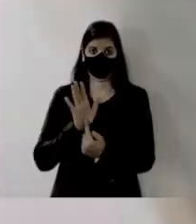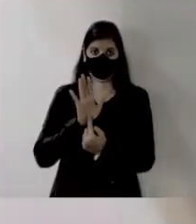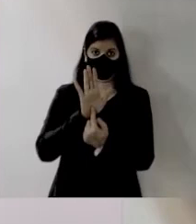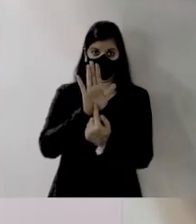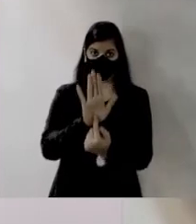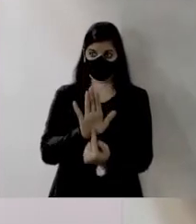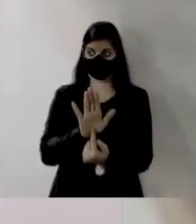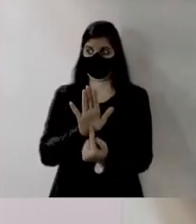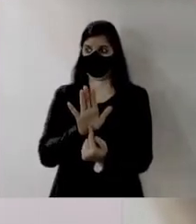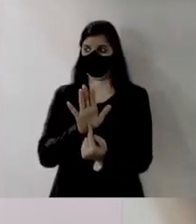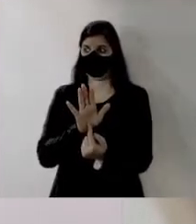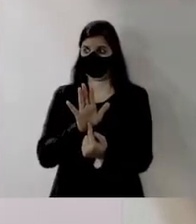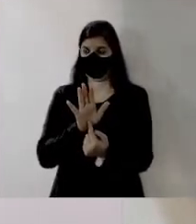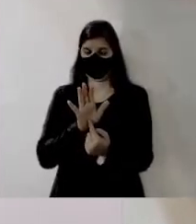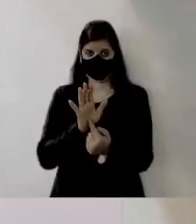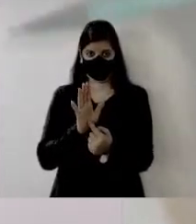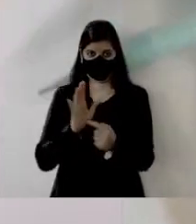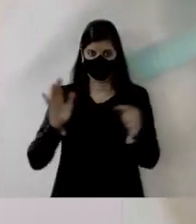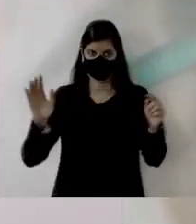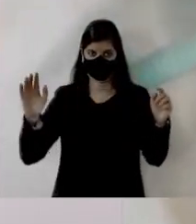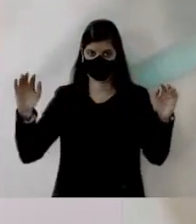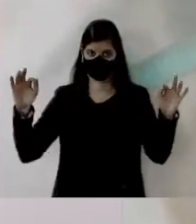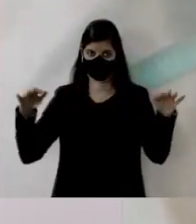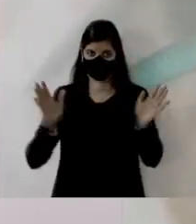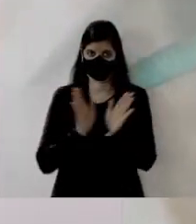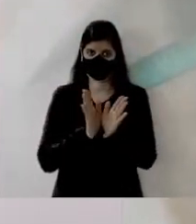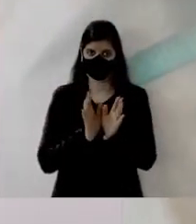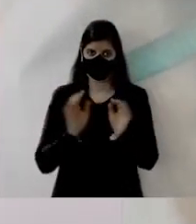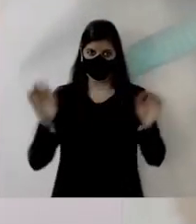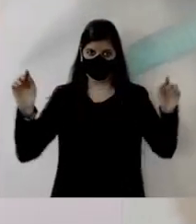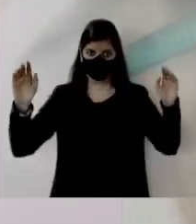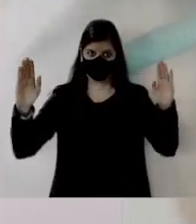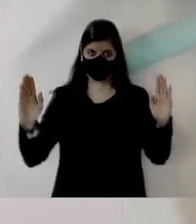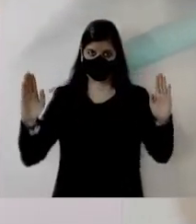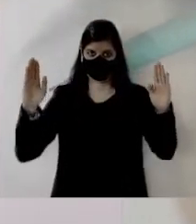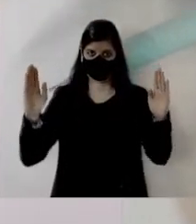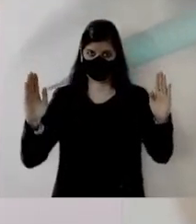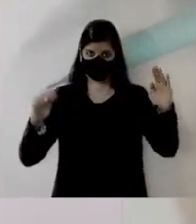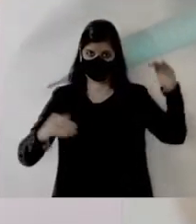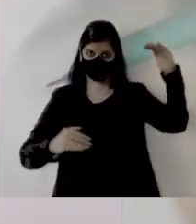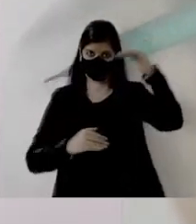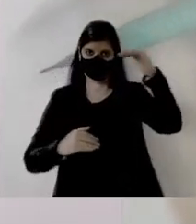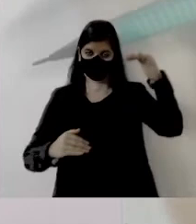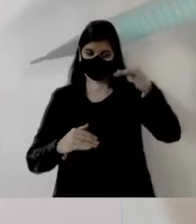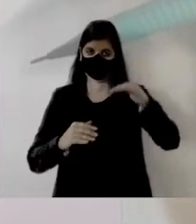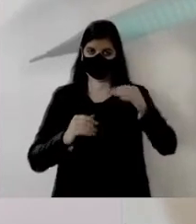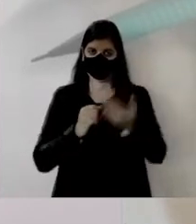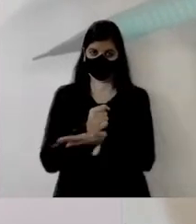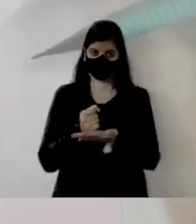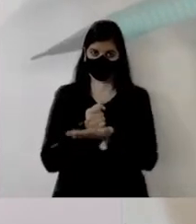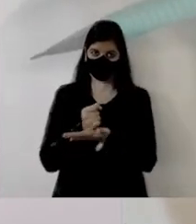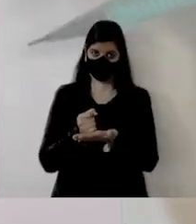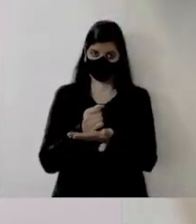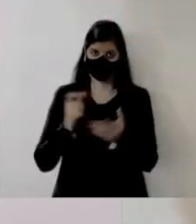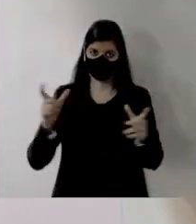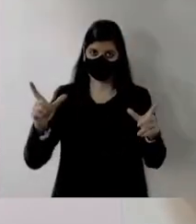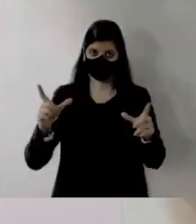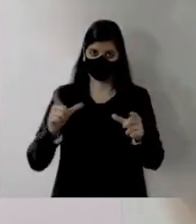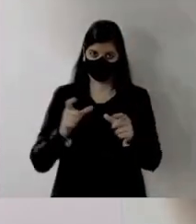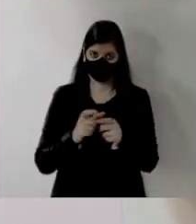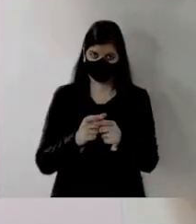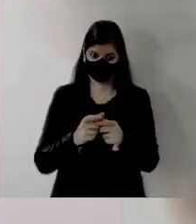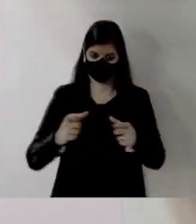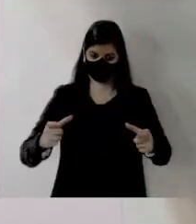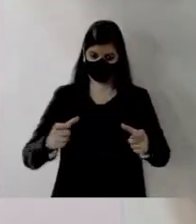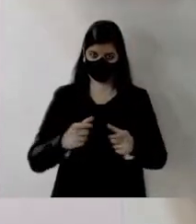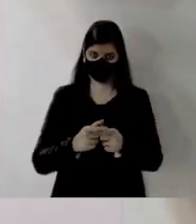representar as arestas aqui que vão compor a base menor desse tronco de pirâmide. Em cada uma